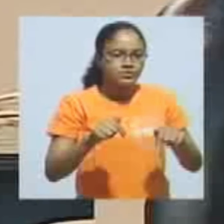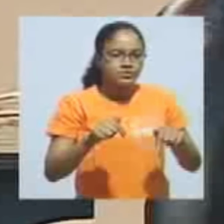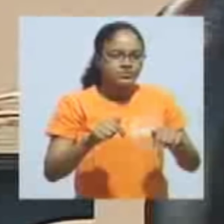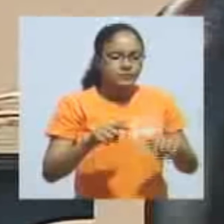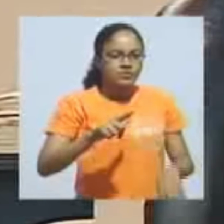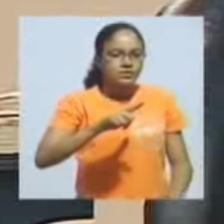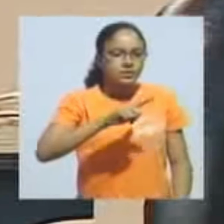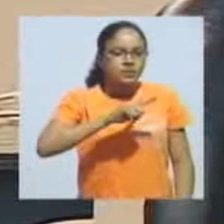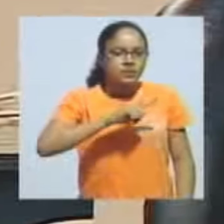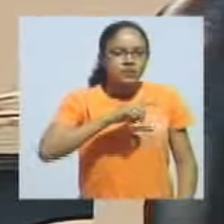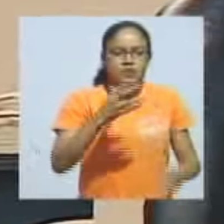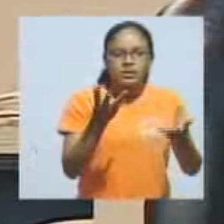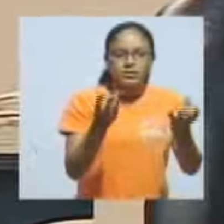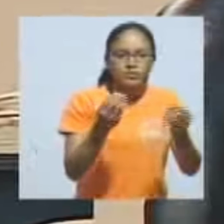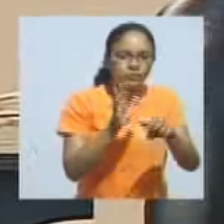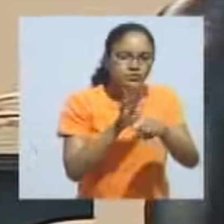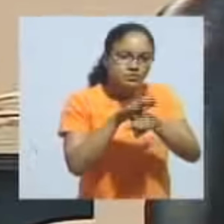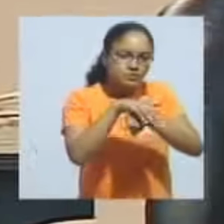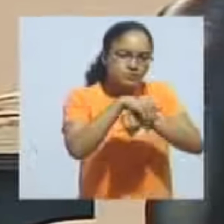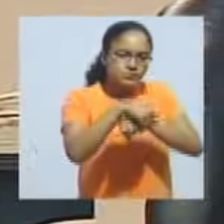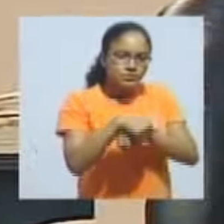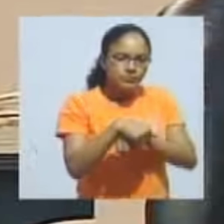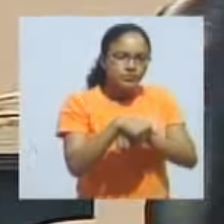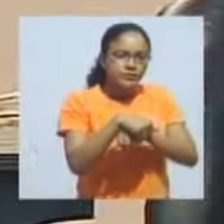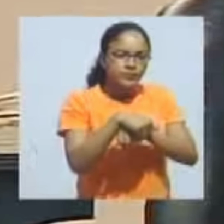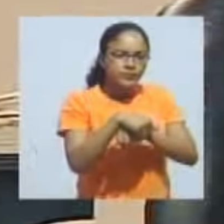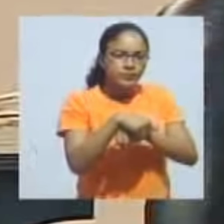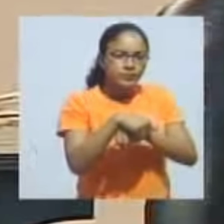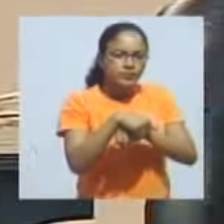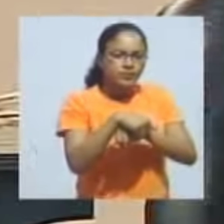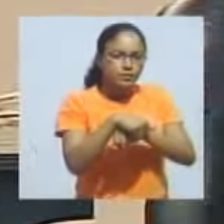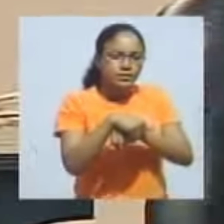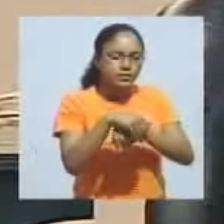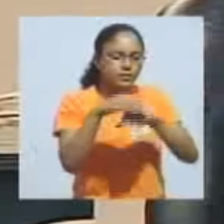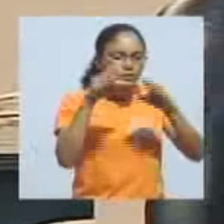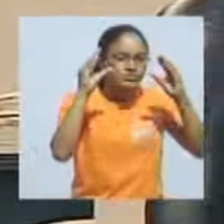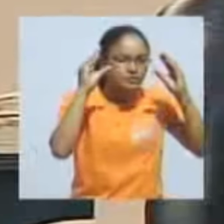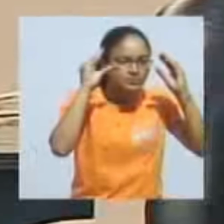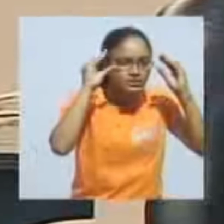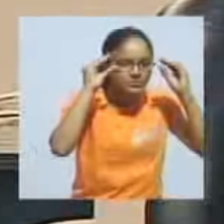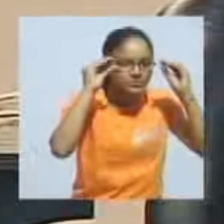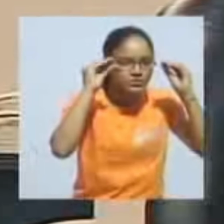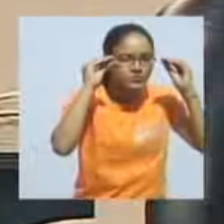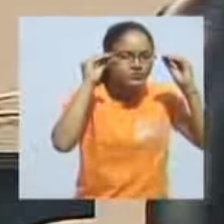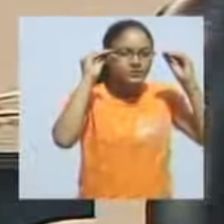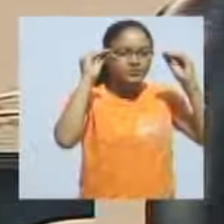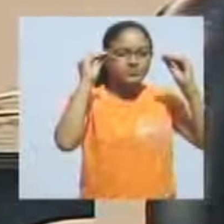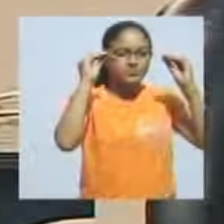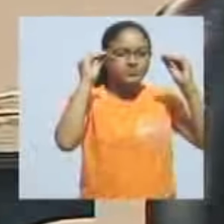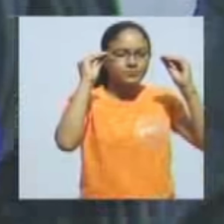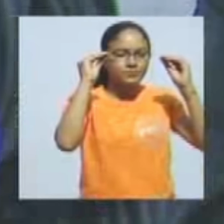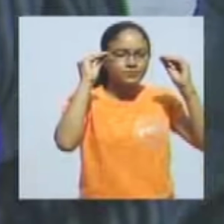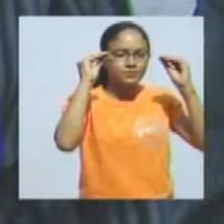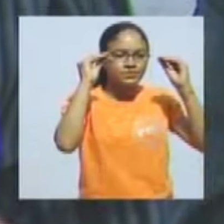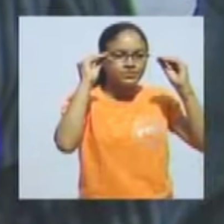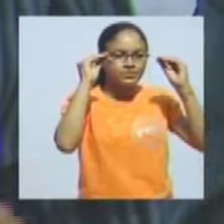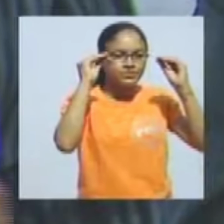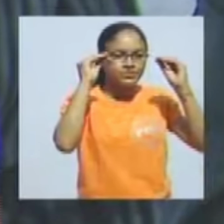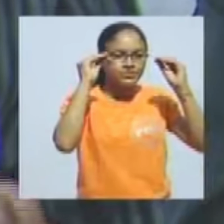Muitas vezes não soubemos saborear essa noite escura. Eu disse logo no início da